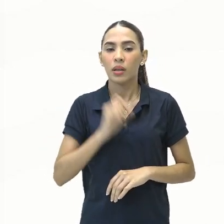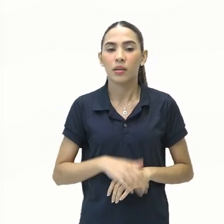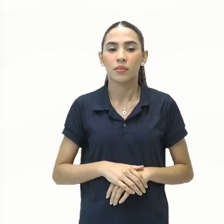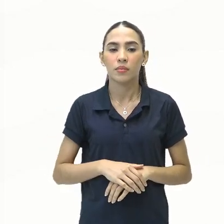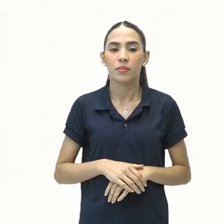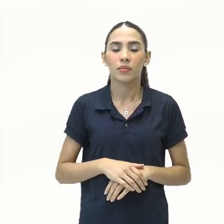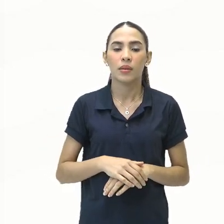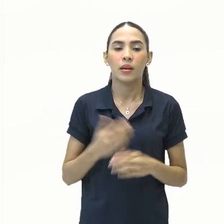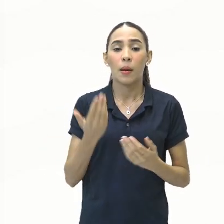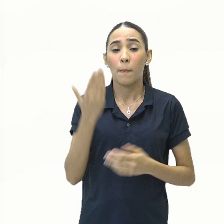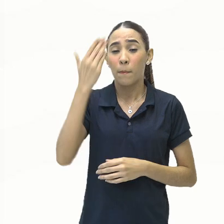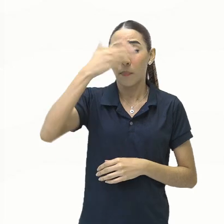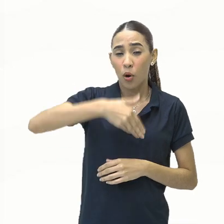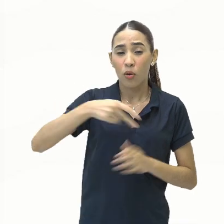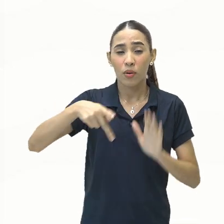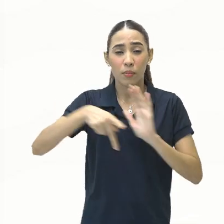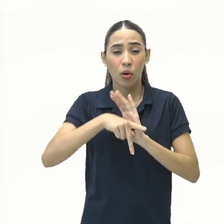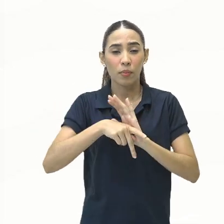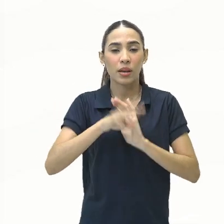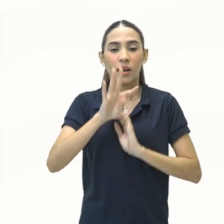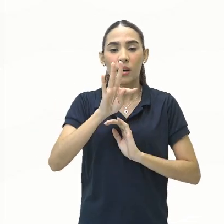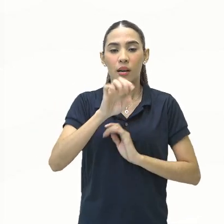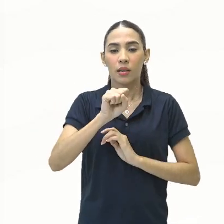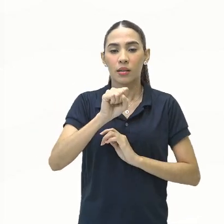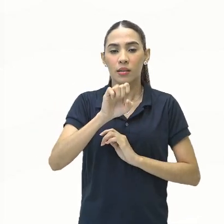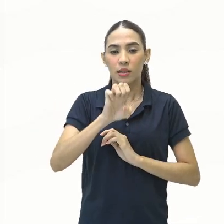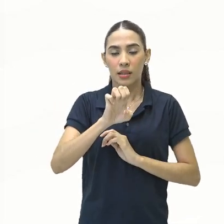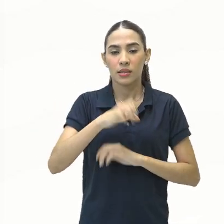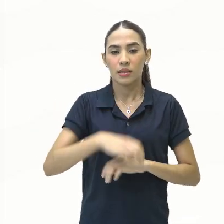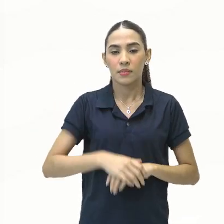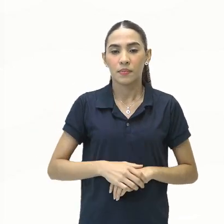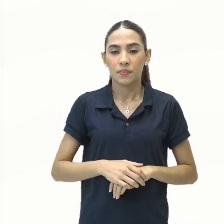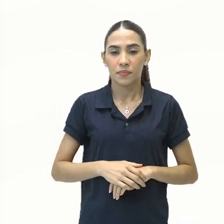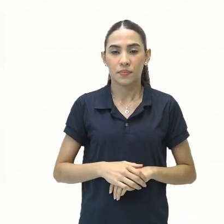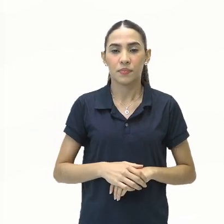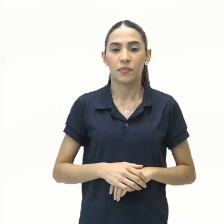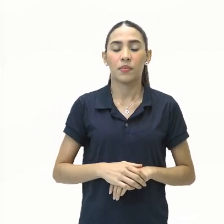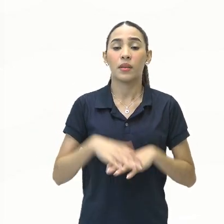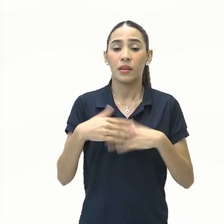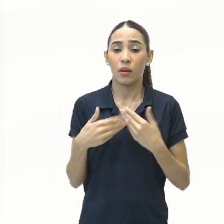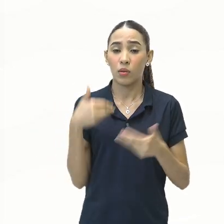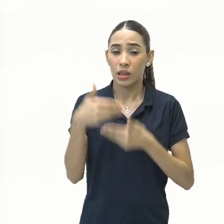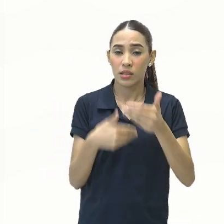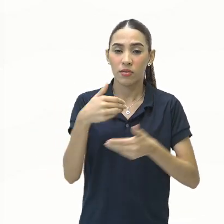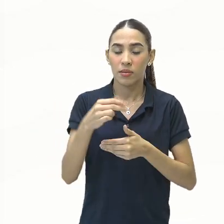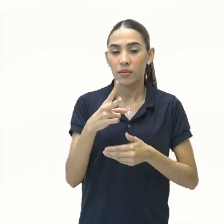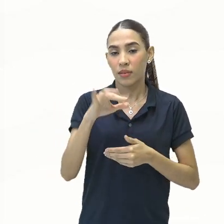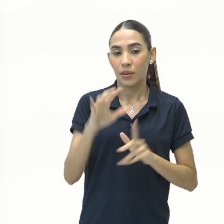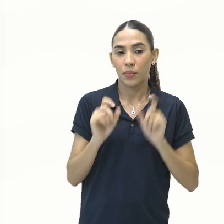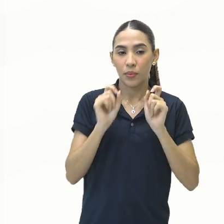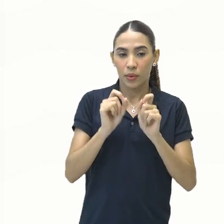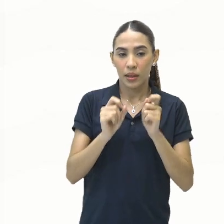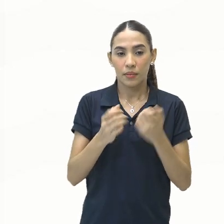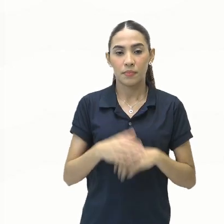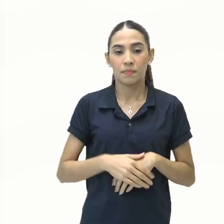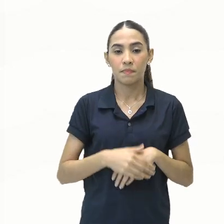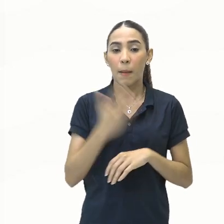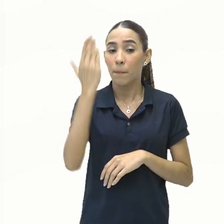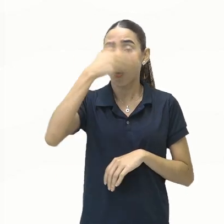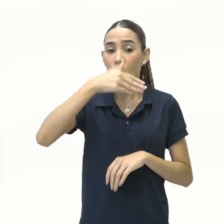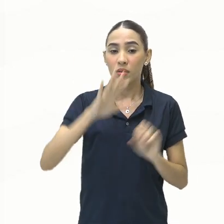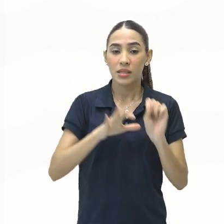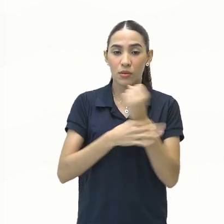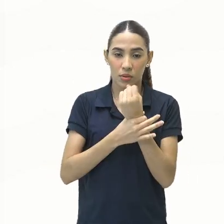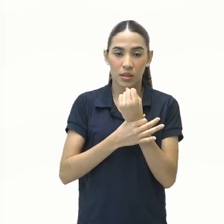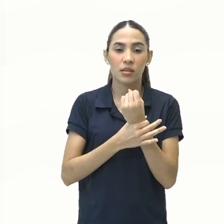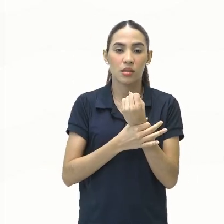para comprovação da tese. Olha só, tá? Desenvolvimento ele vai trazer o quê? A comprovação da